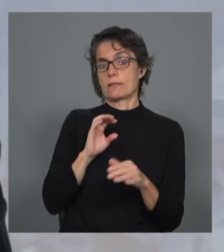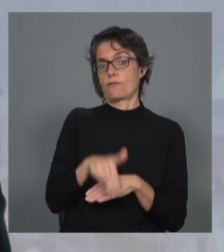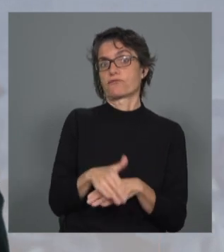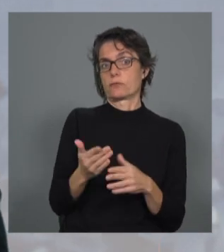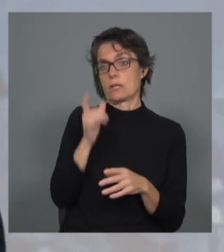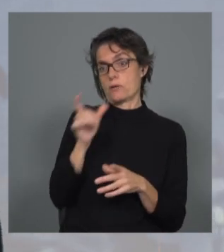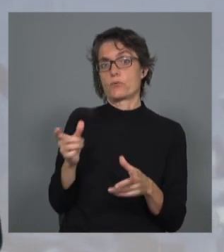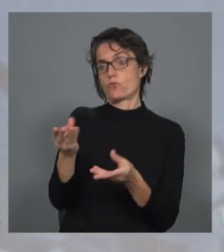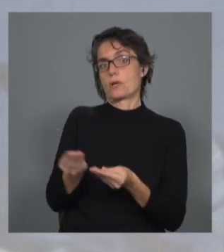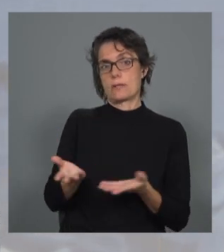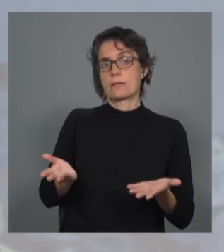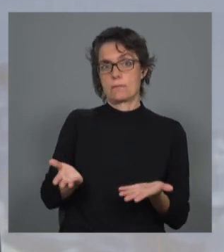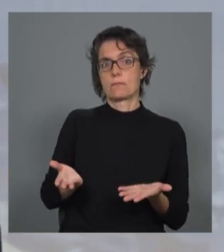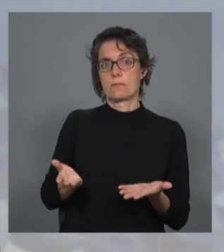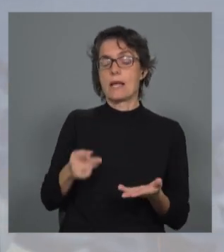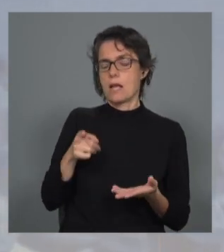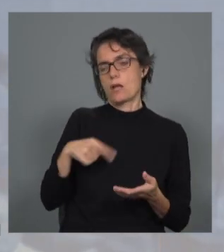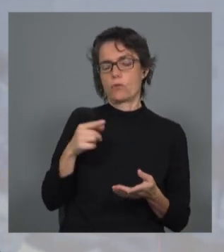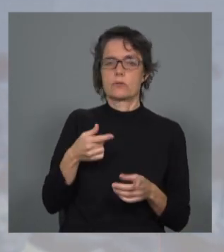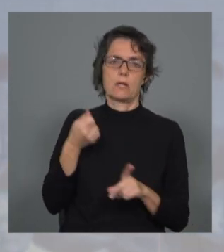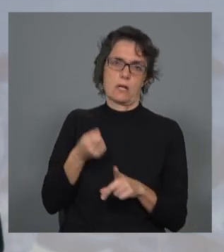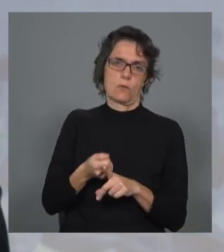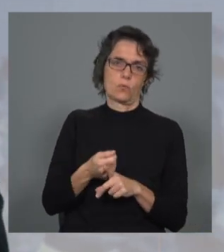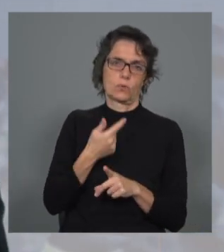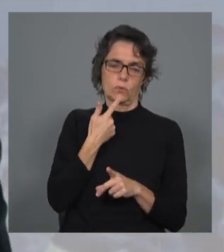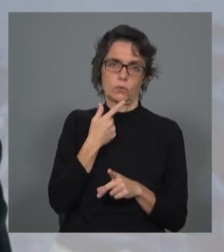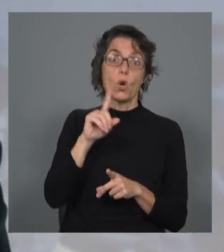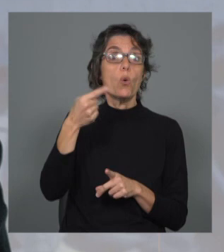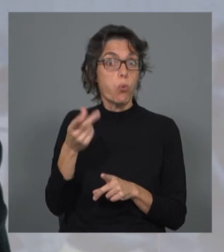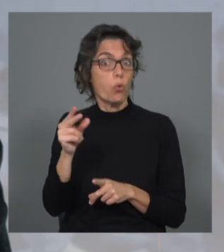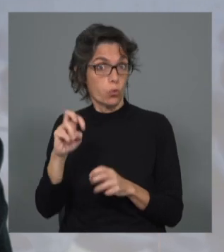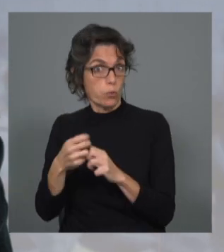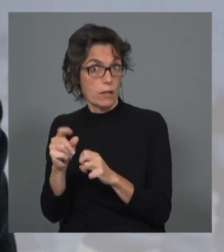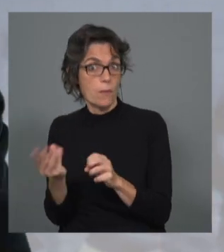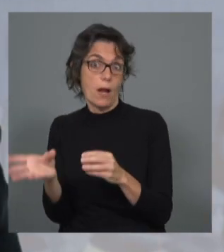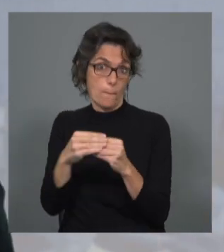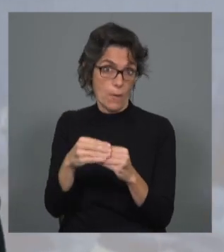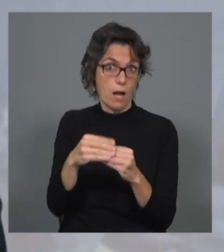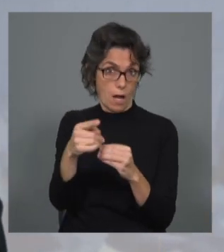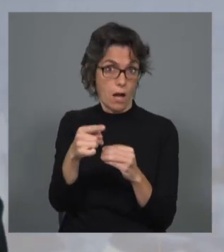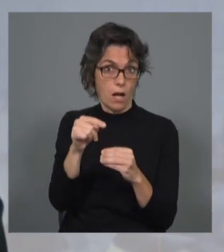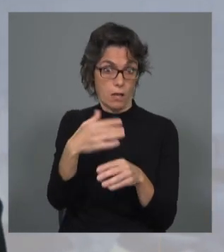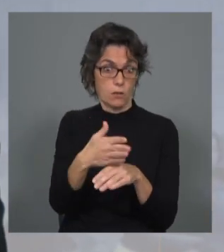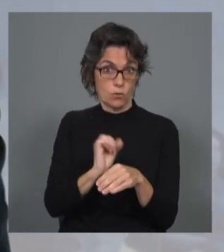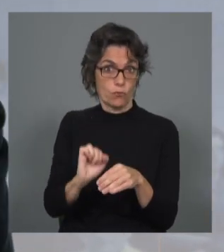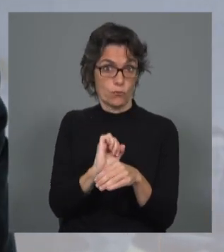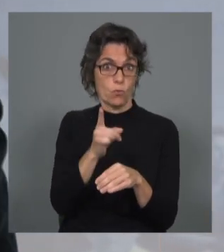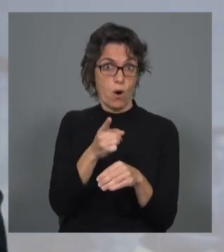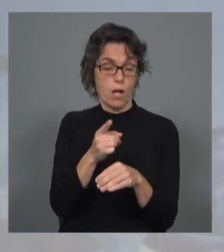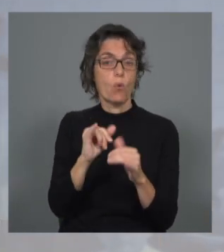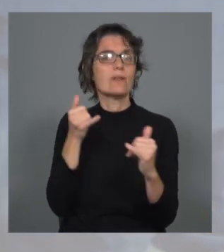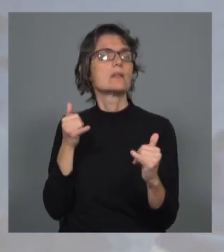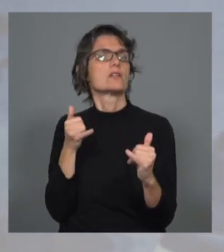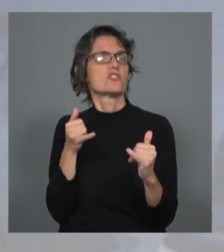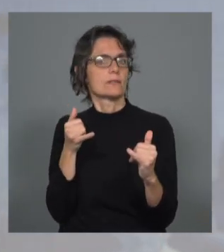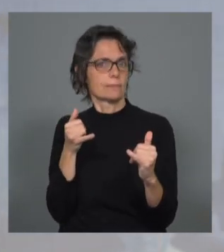constrangimentos, que temos que combater juntamente com outro problema que é grave para o nosso setor, que é o digital, onde